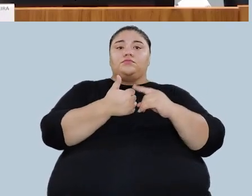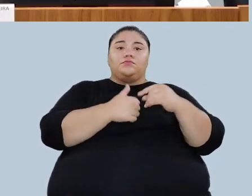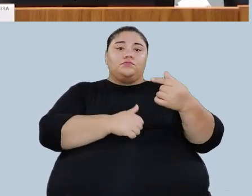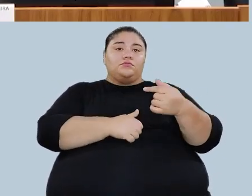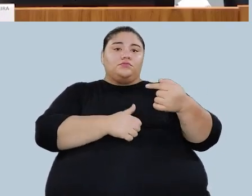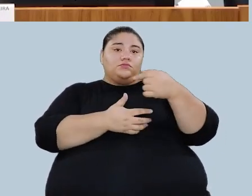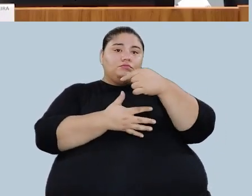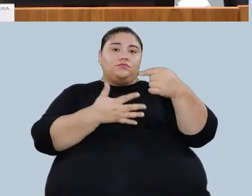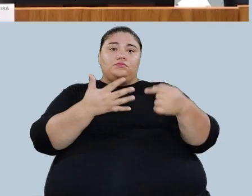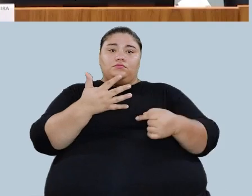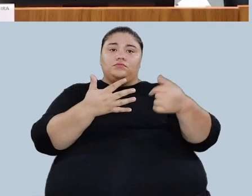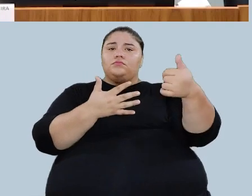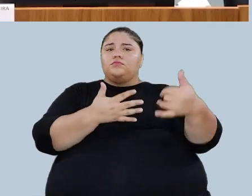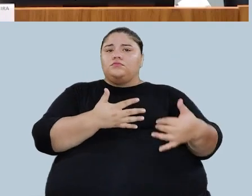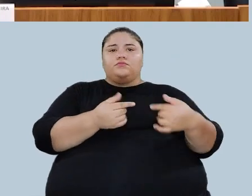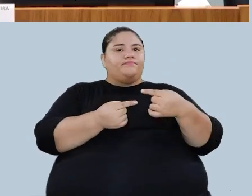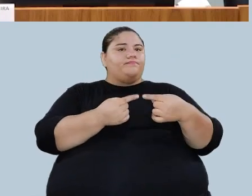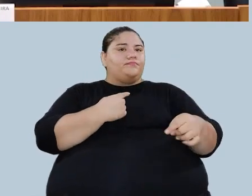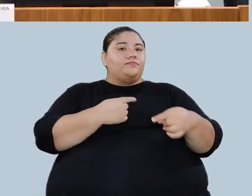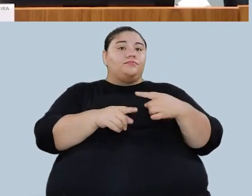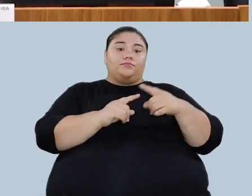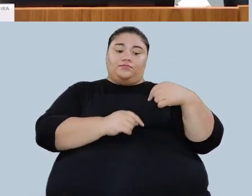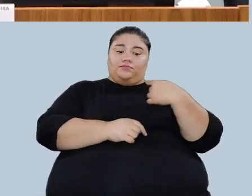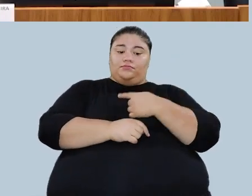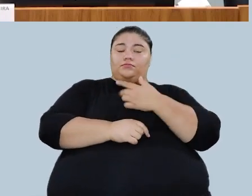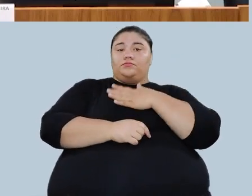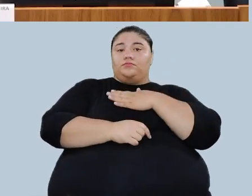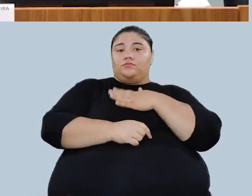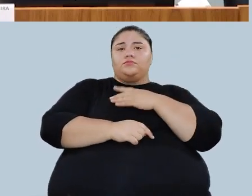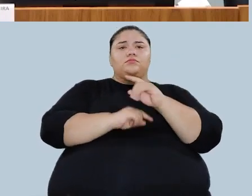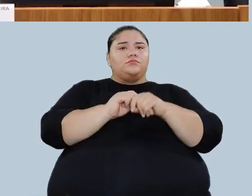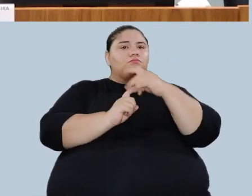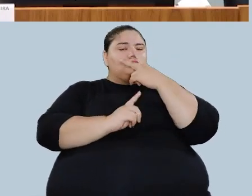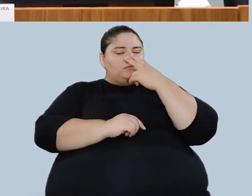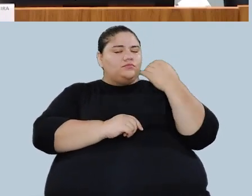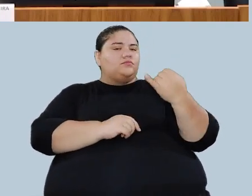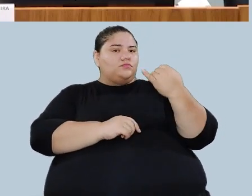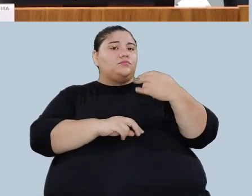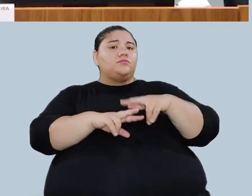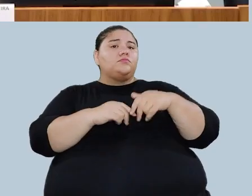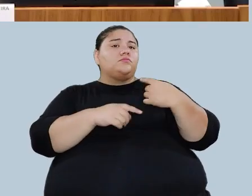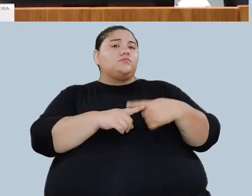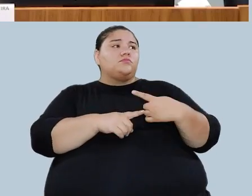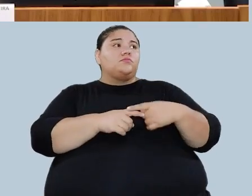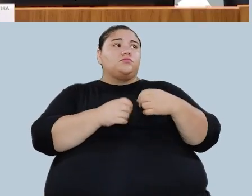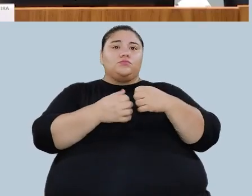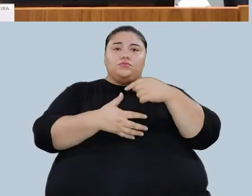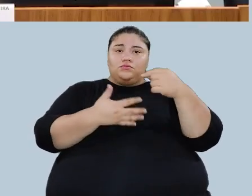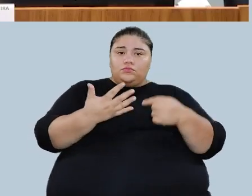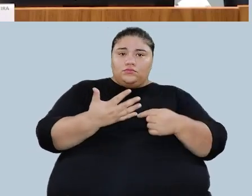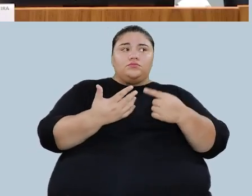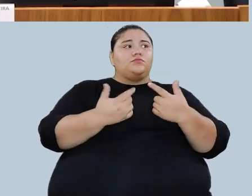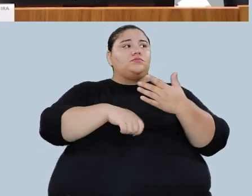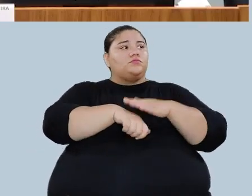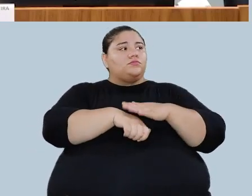quais são as hipóteses que não incidem, mas isso para nós aqui, eu acho que é importante também, por quê? Porque todas essas situações do fato gerador